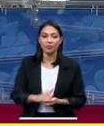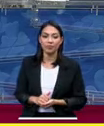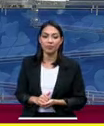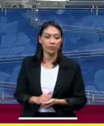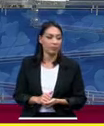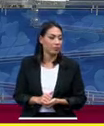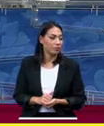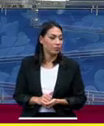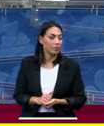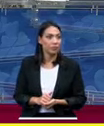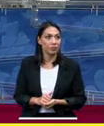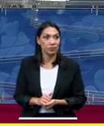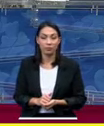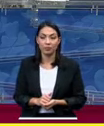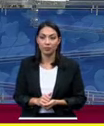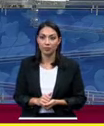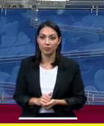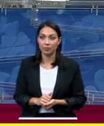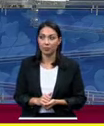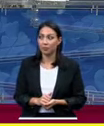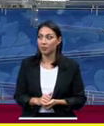Coração.